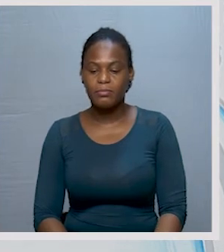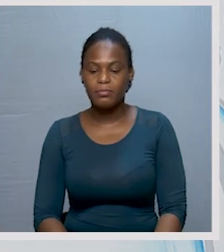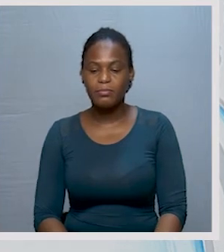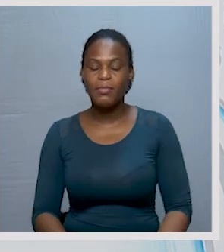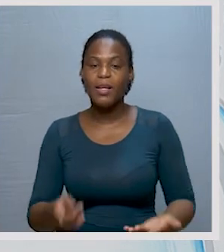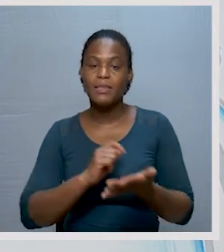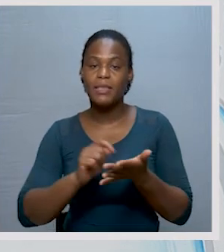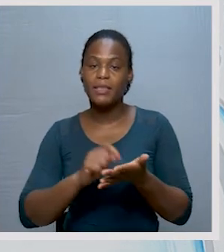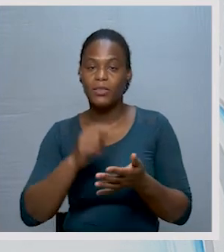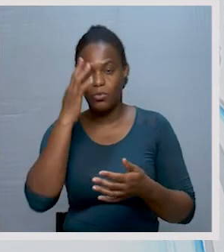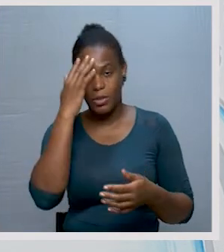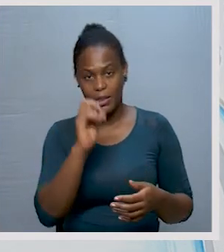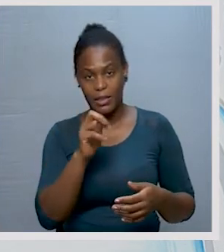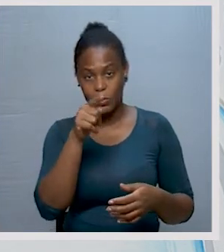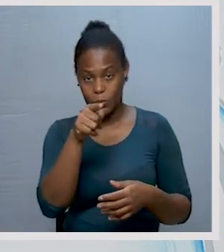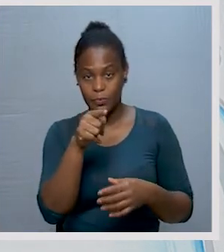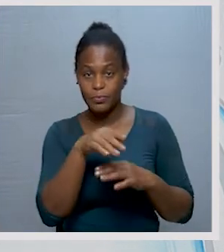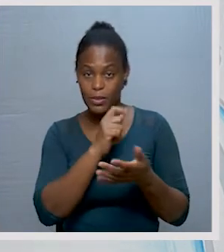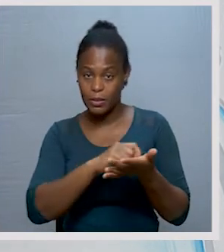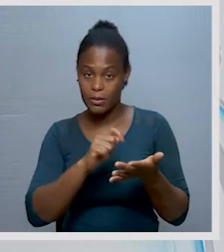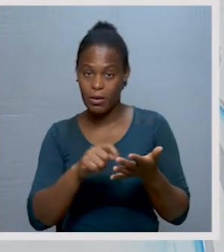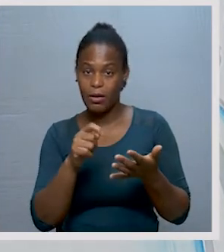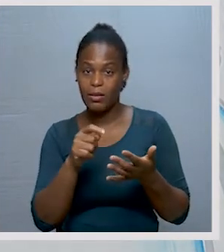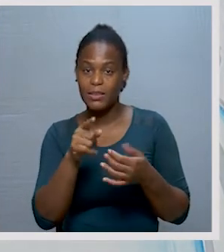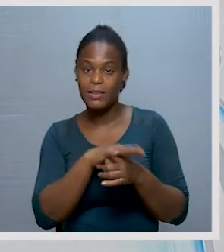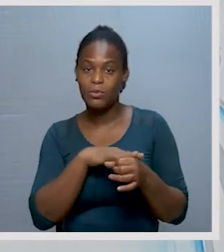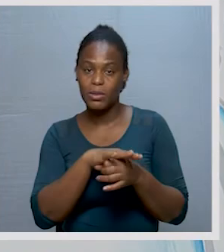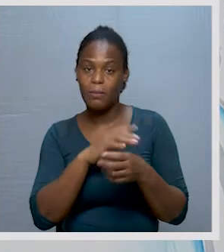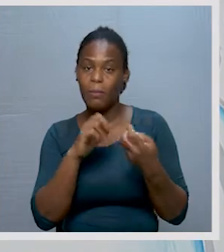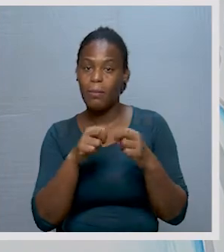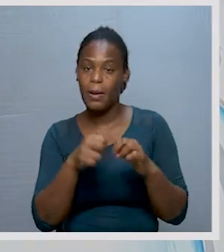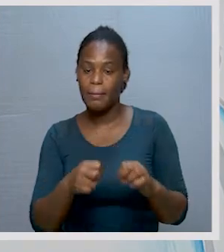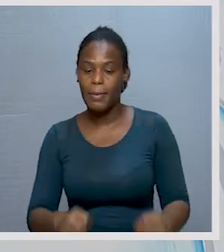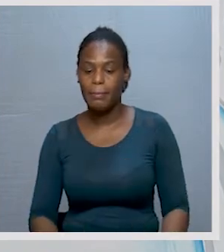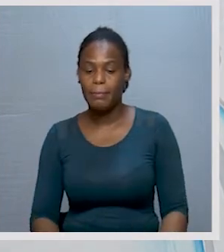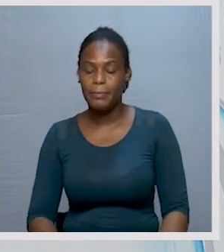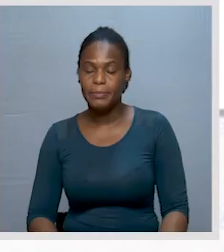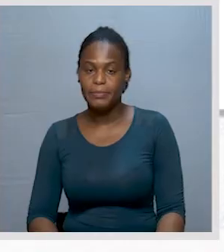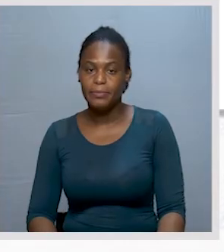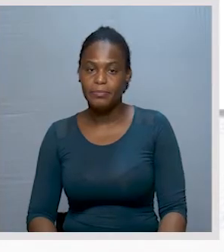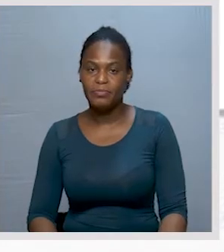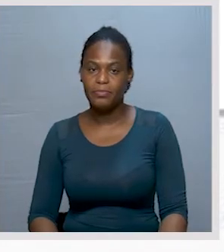E no exercício 3, vocês vão resolver uma situação, problema.